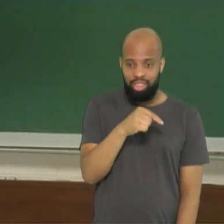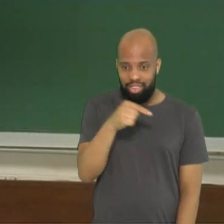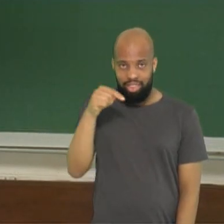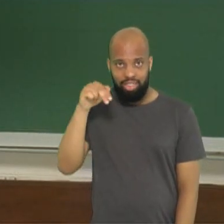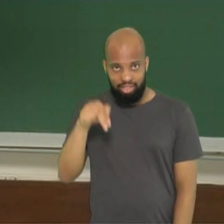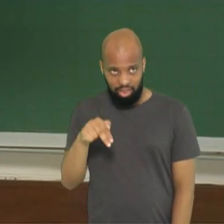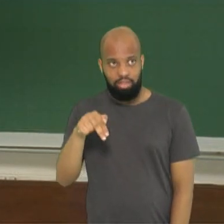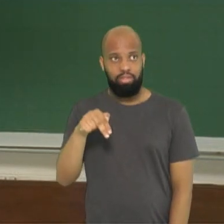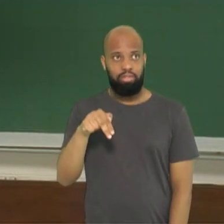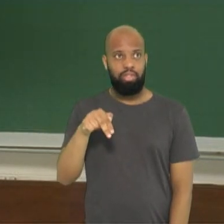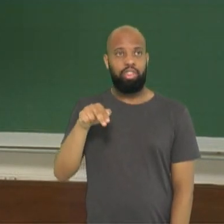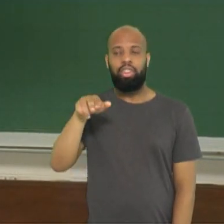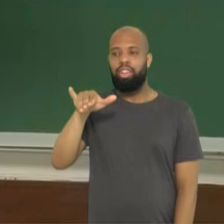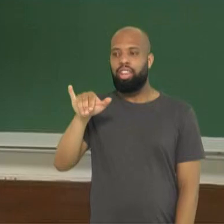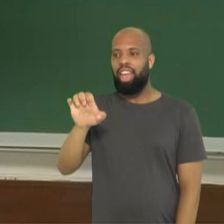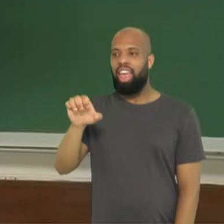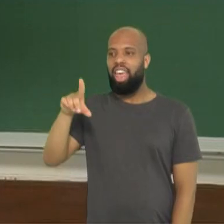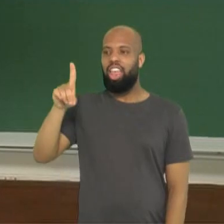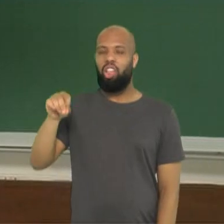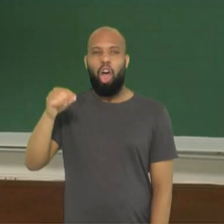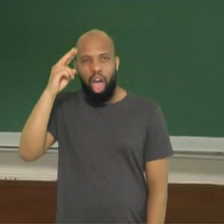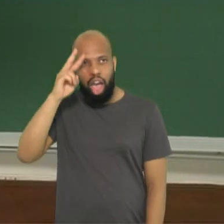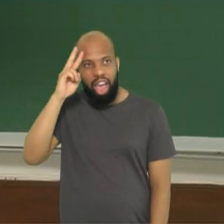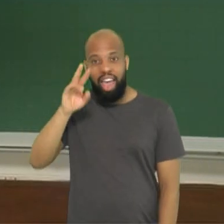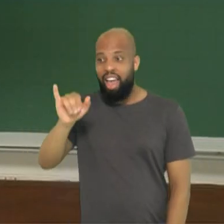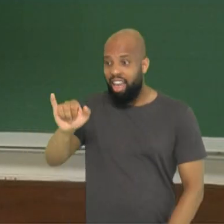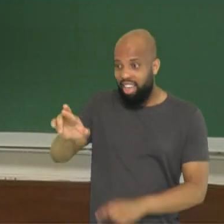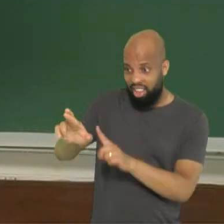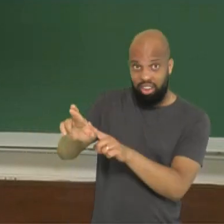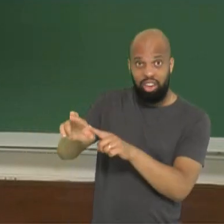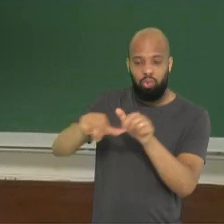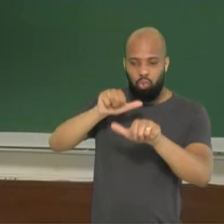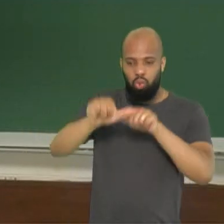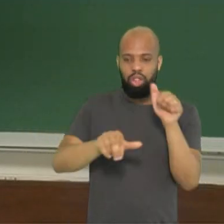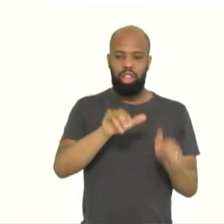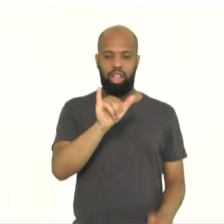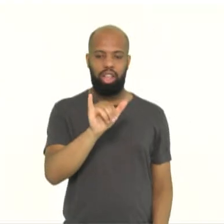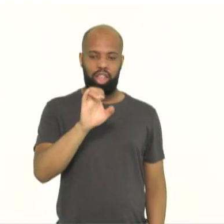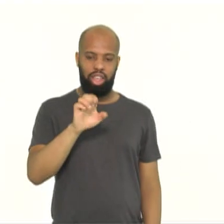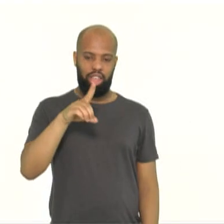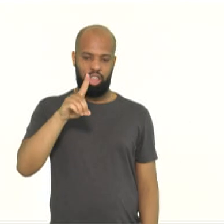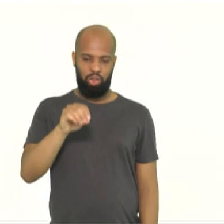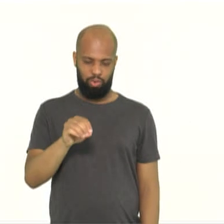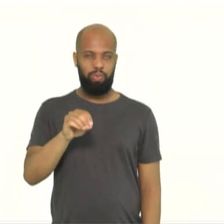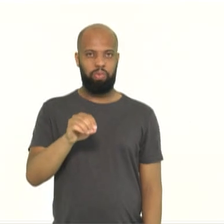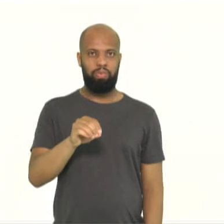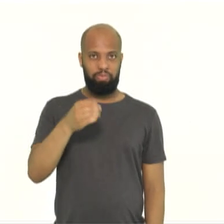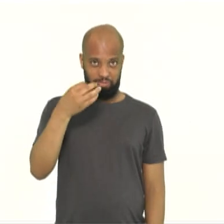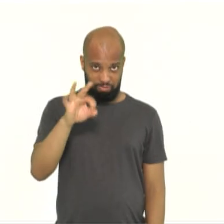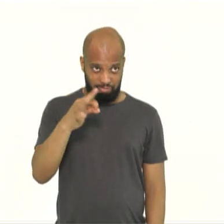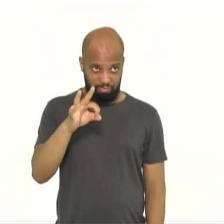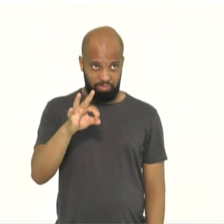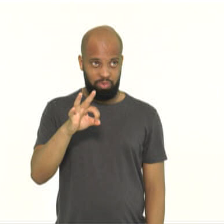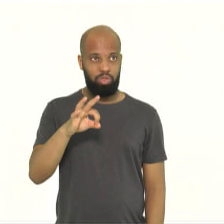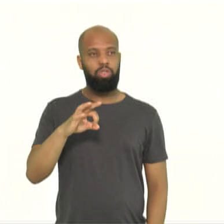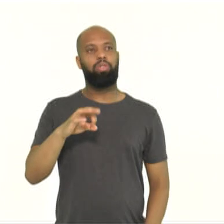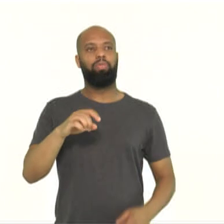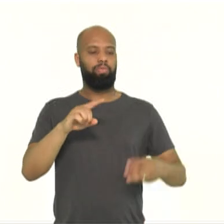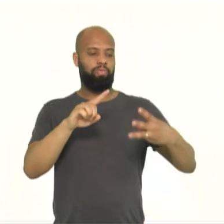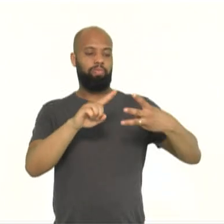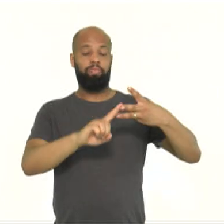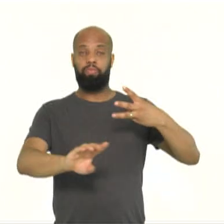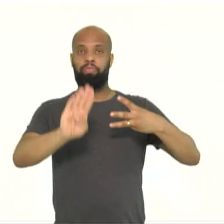esse exemplo anteriormente, né, somente o verbo ir, ele fica desta forma, yendo todos os dias à